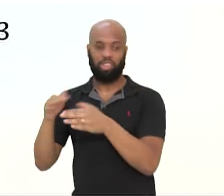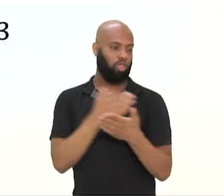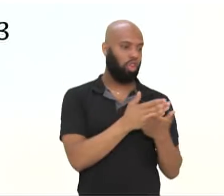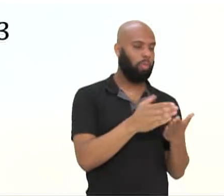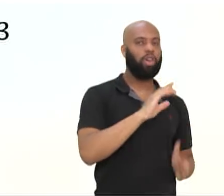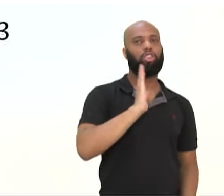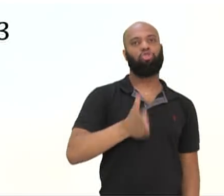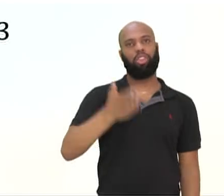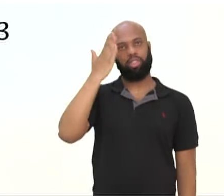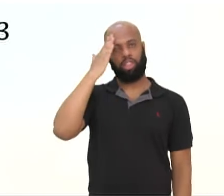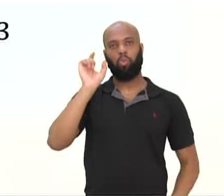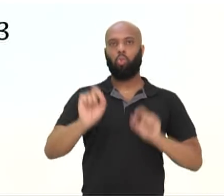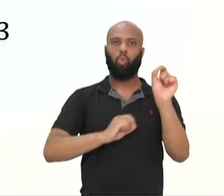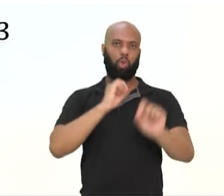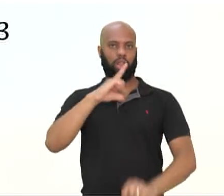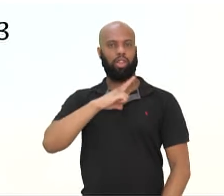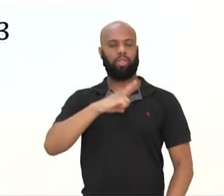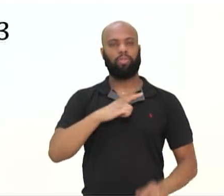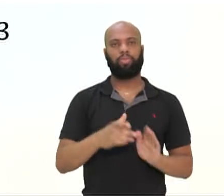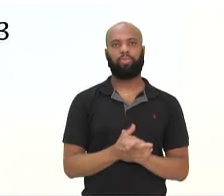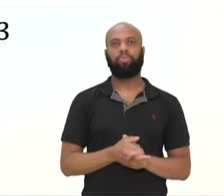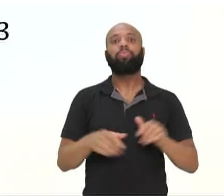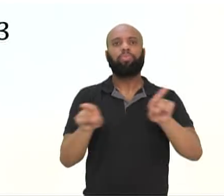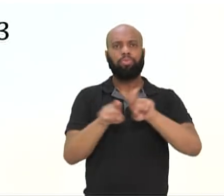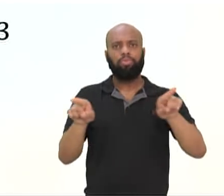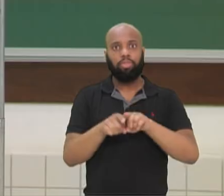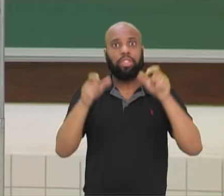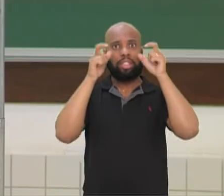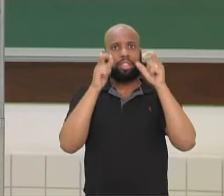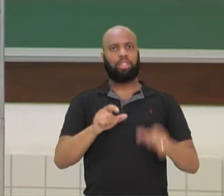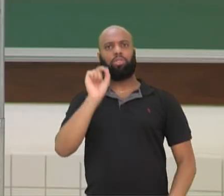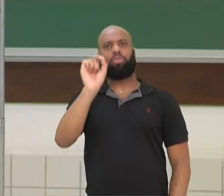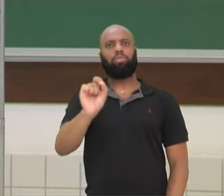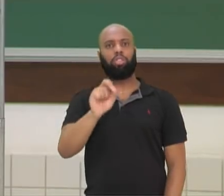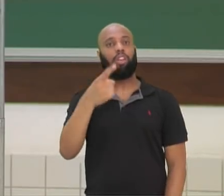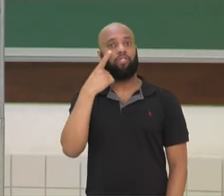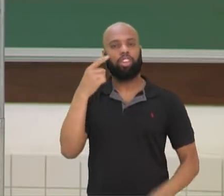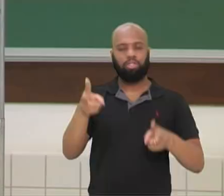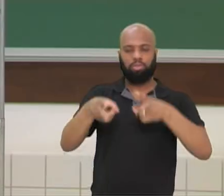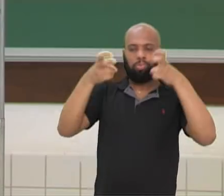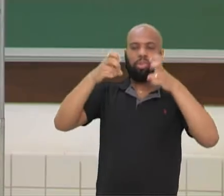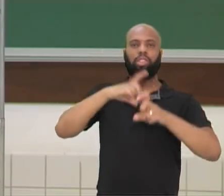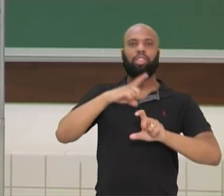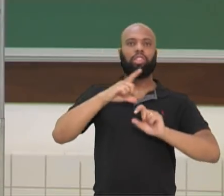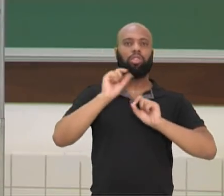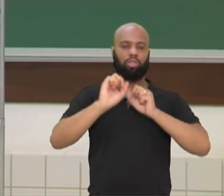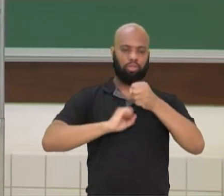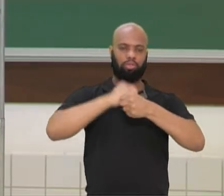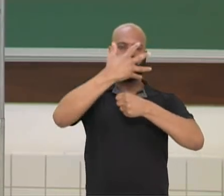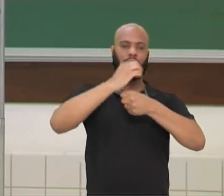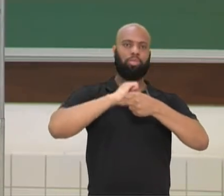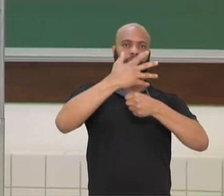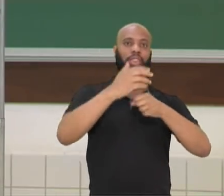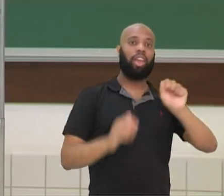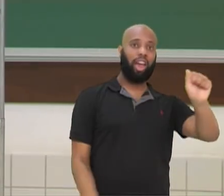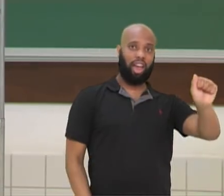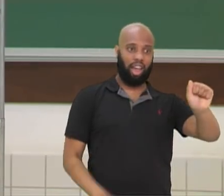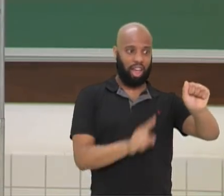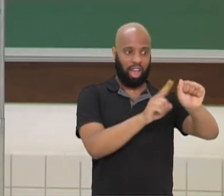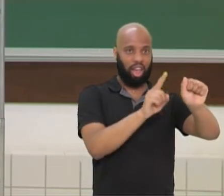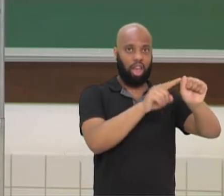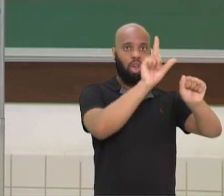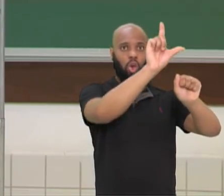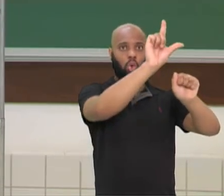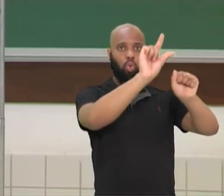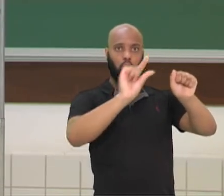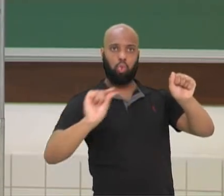ter, certo? Uma coisa interessante é o seguinte, note que os expoentes, o expoente do A vai diminuindo do